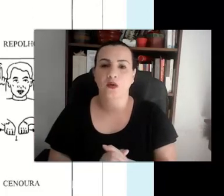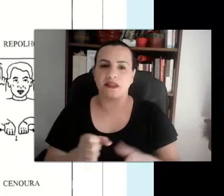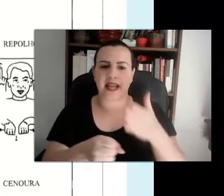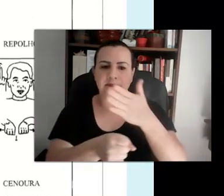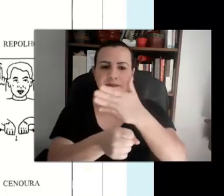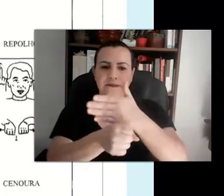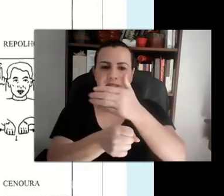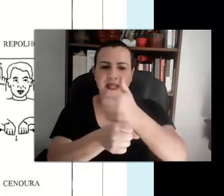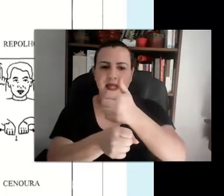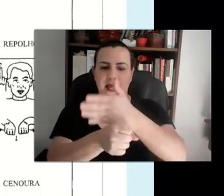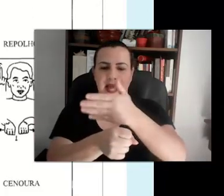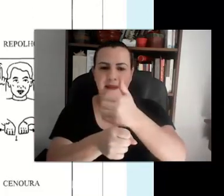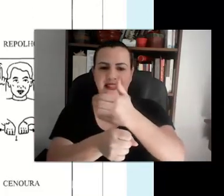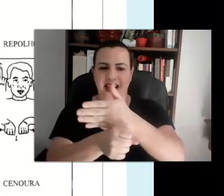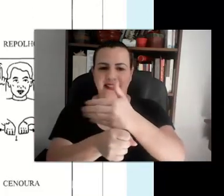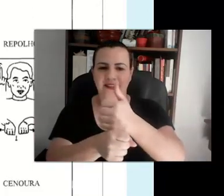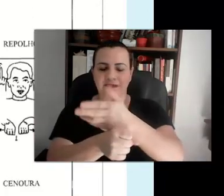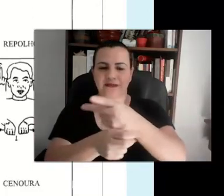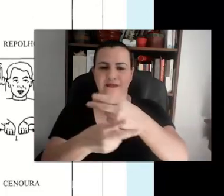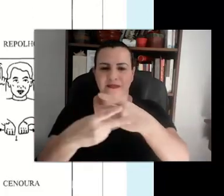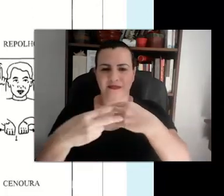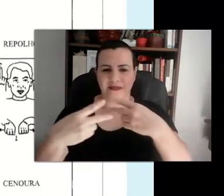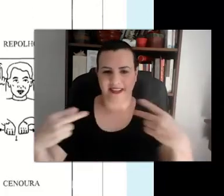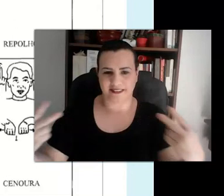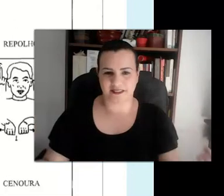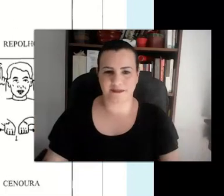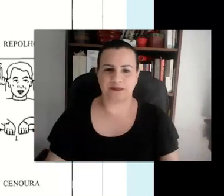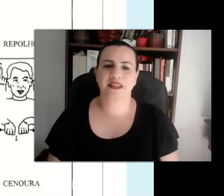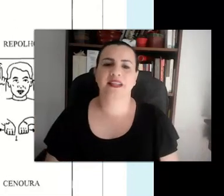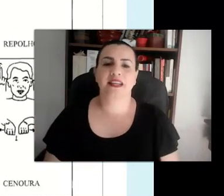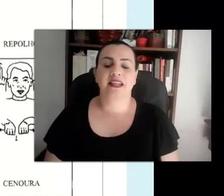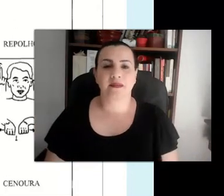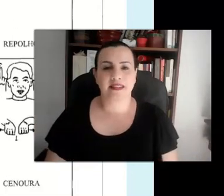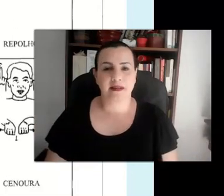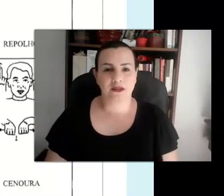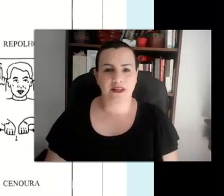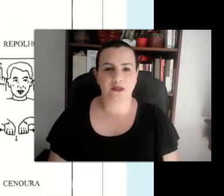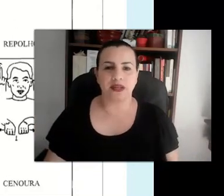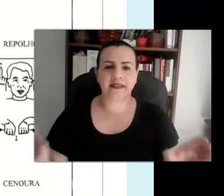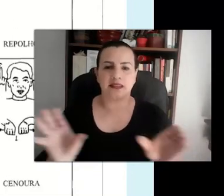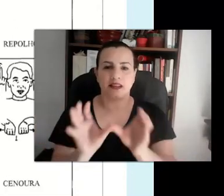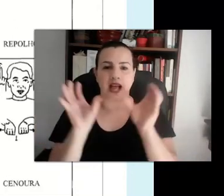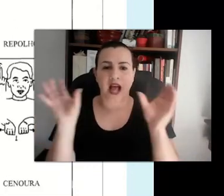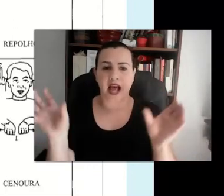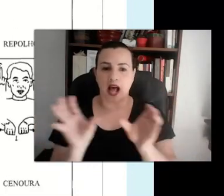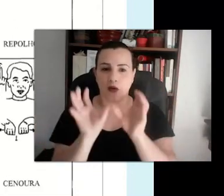E legumes é a batata, várias. Então, exemplo de